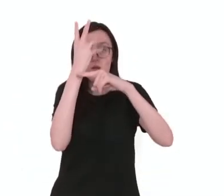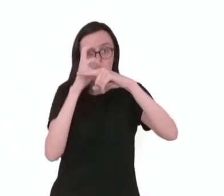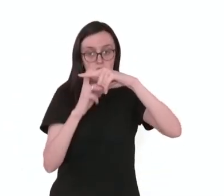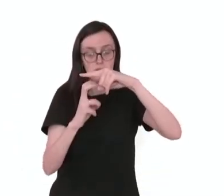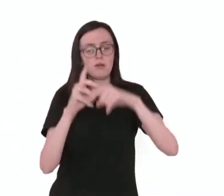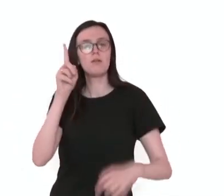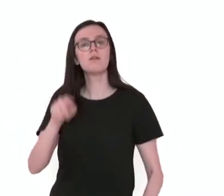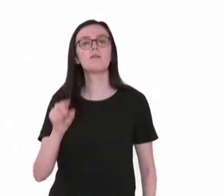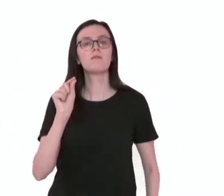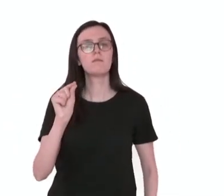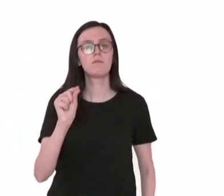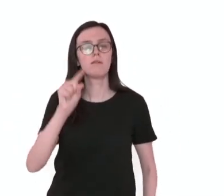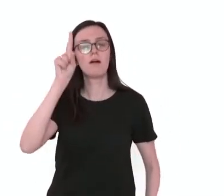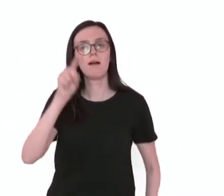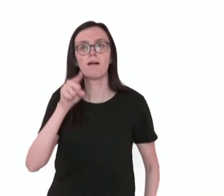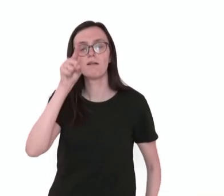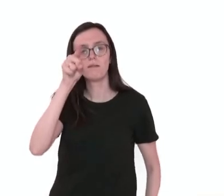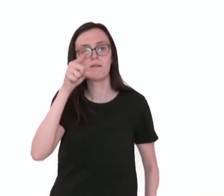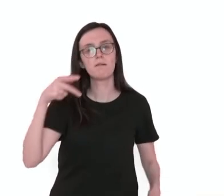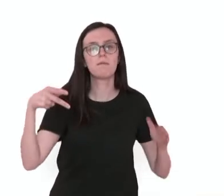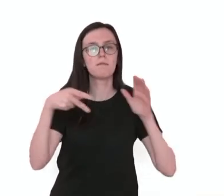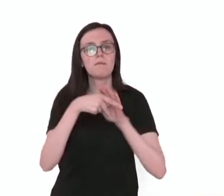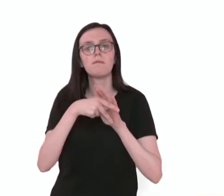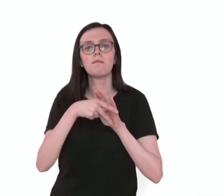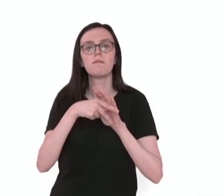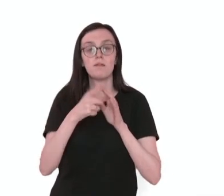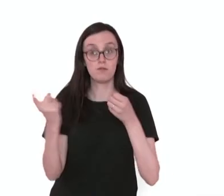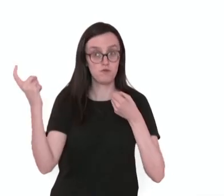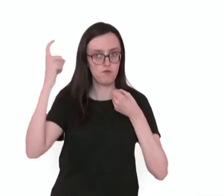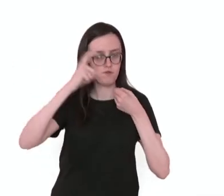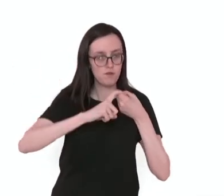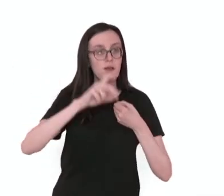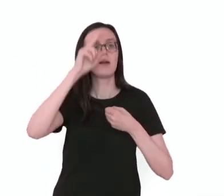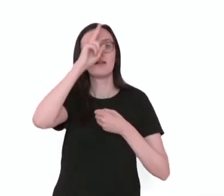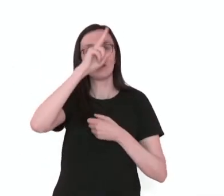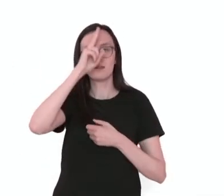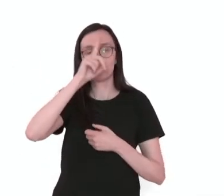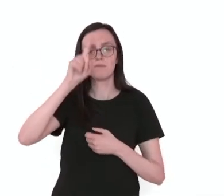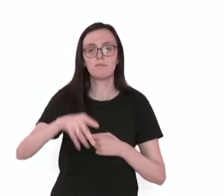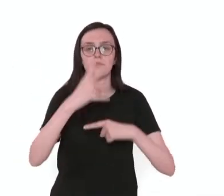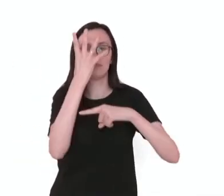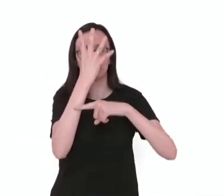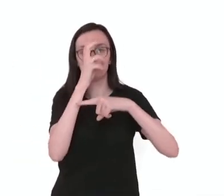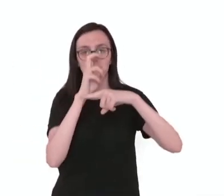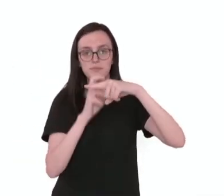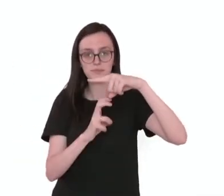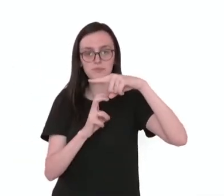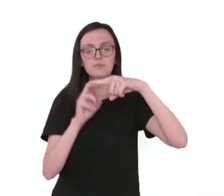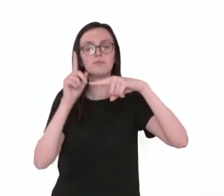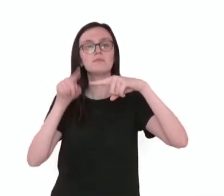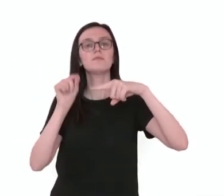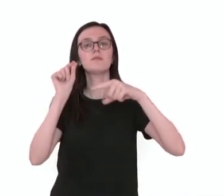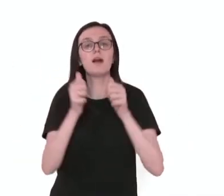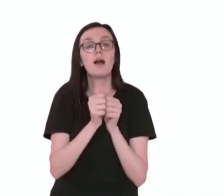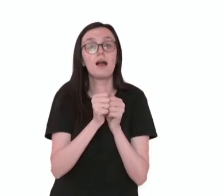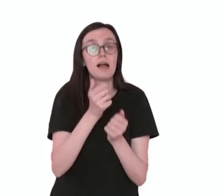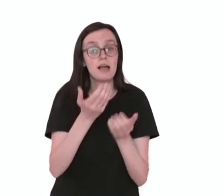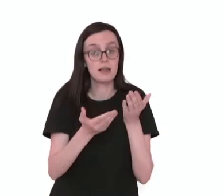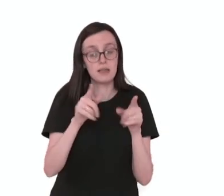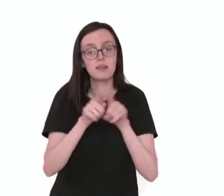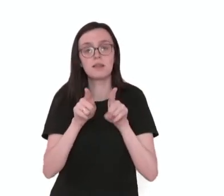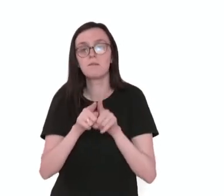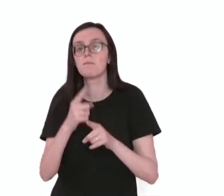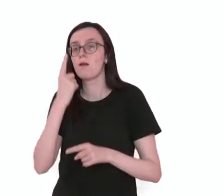né, era o valor voltando aqui, só para a gente ver, 4 quilograma de amendoim e 1 quilo